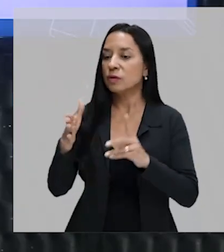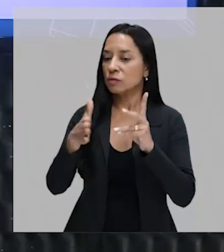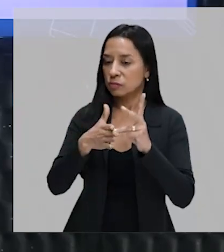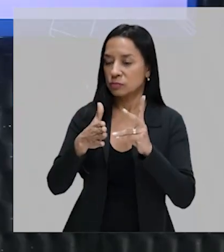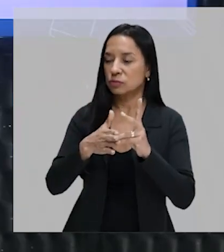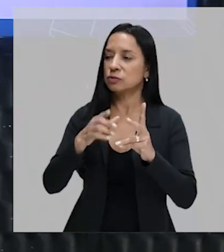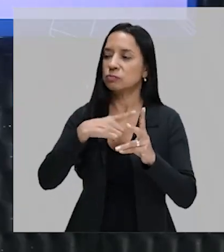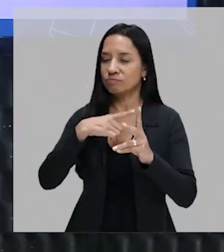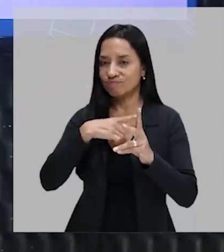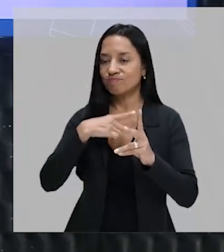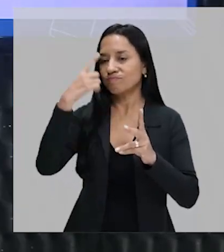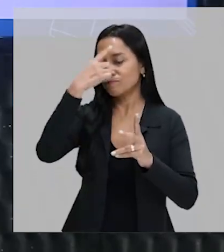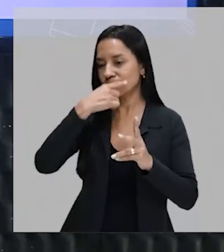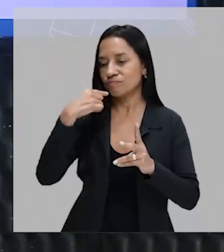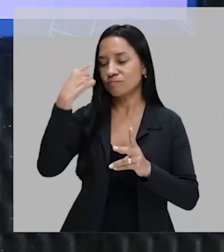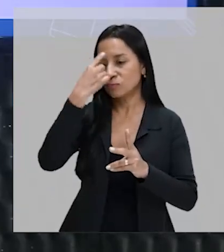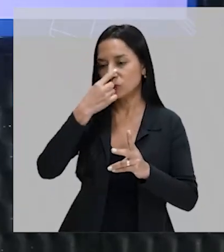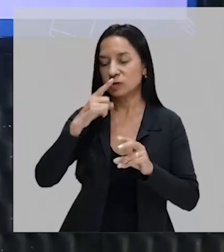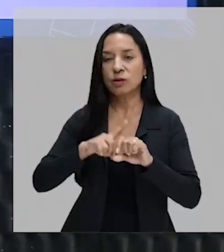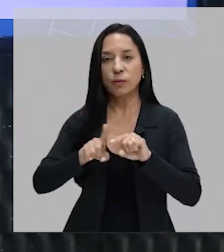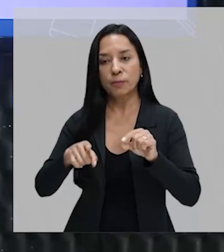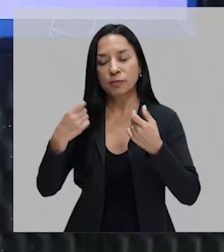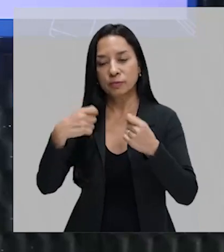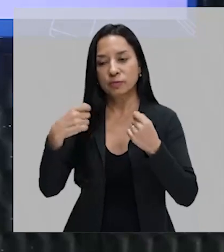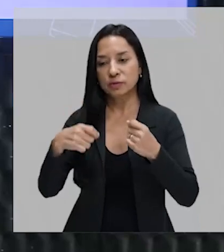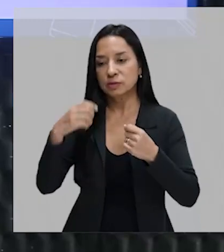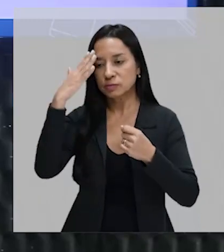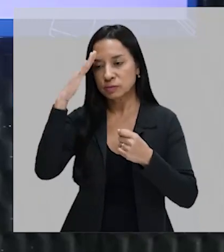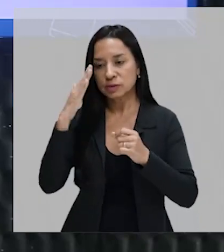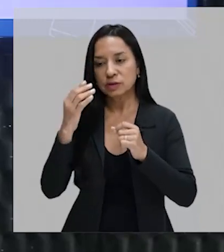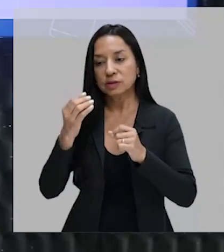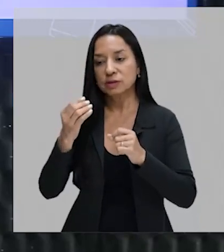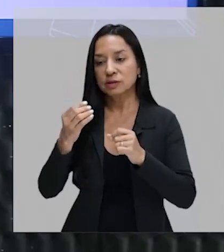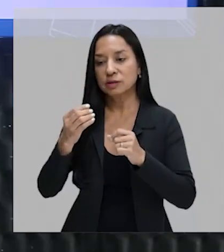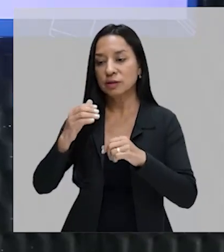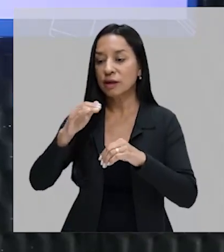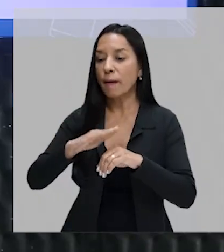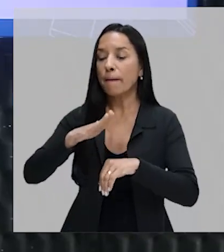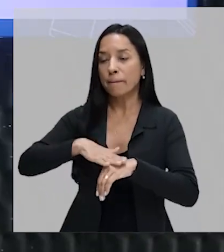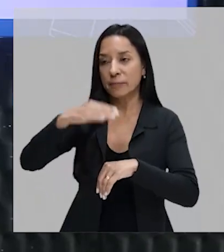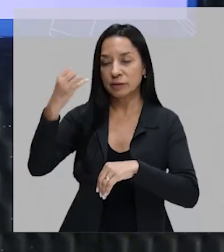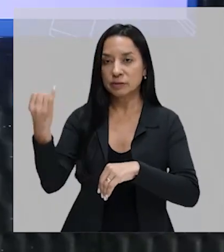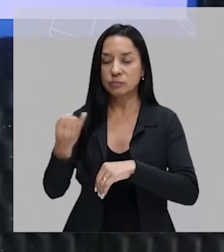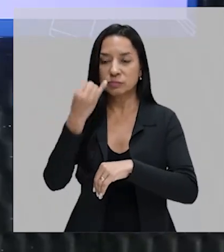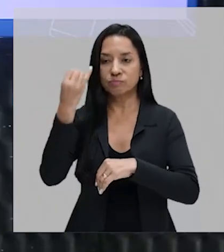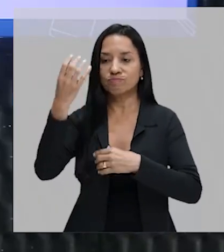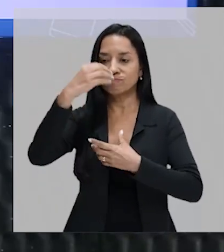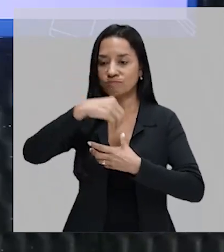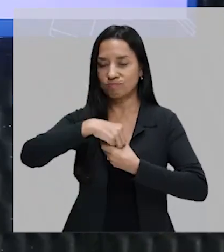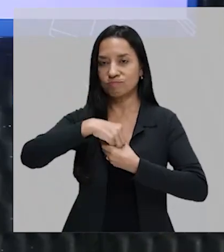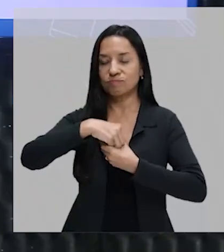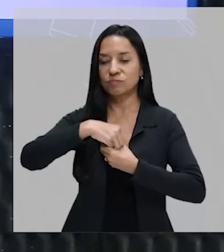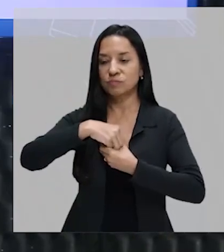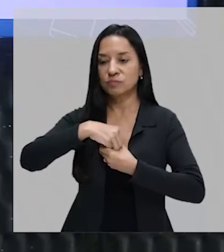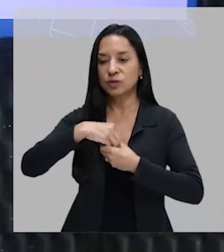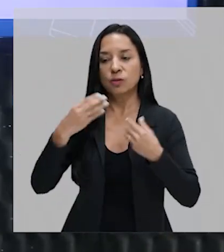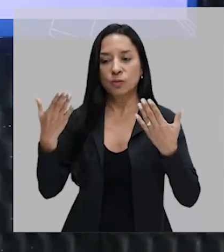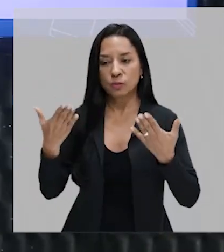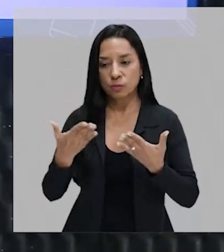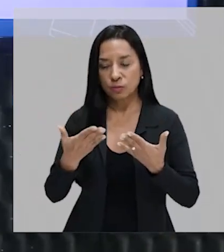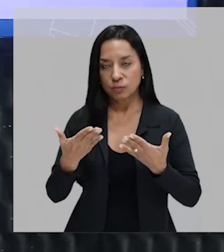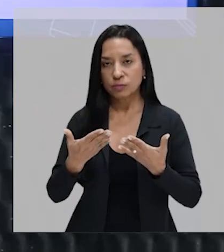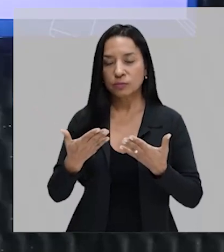aparência, mas nós temos que compreender, acima de tudo, a essência. Afinal de contas,